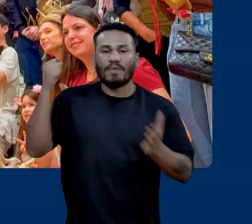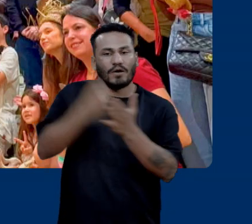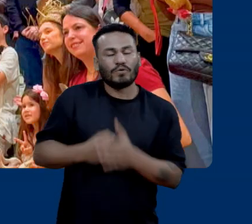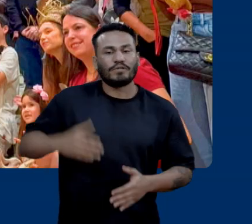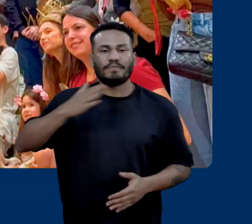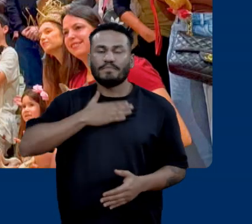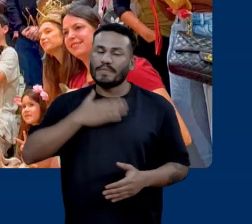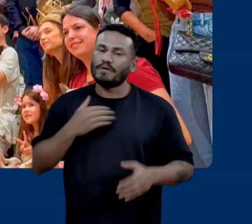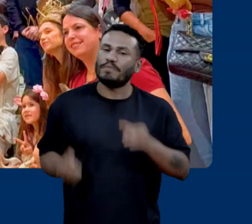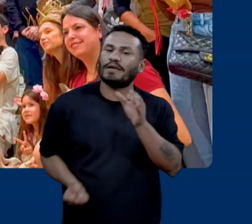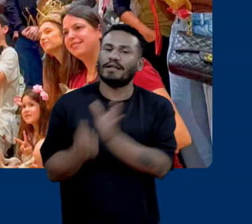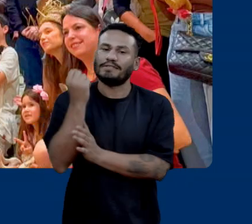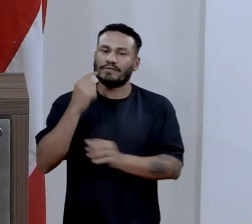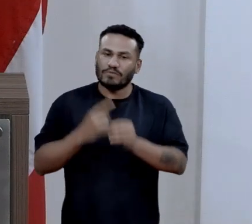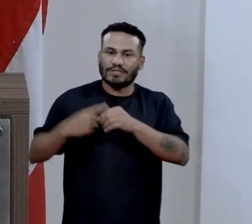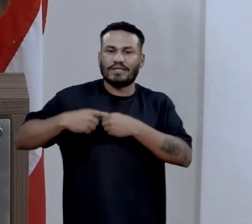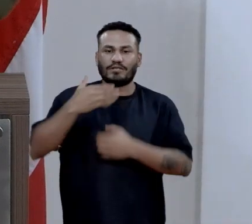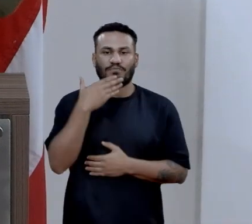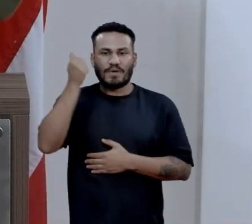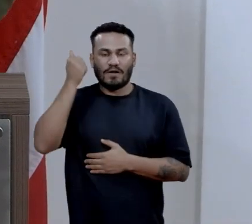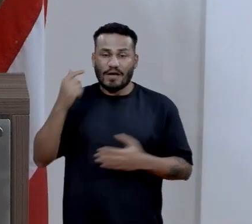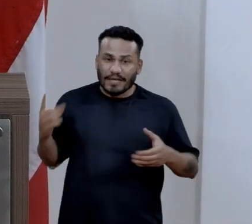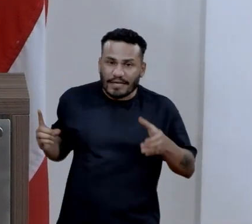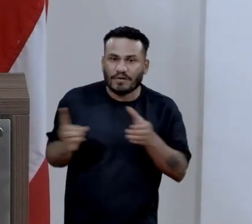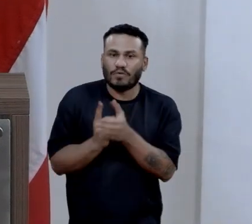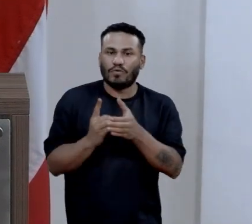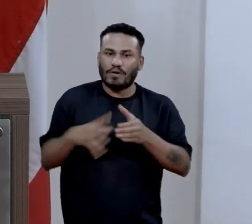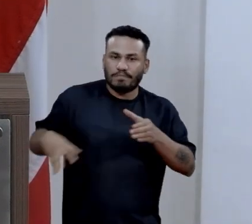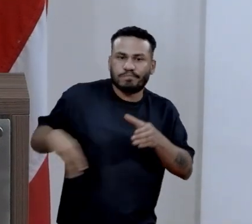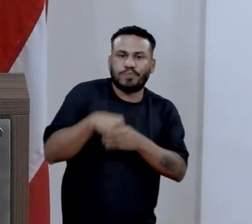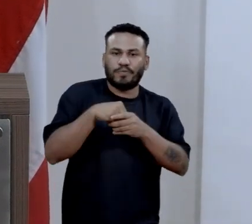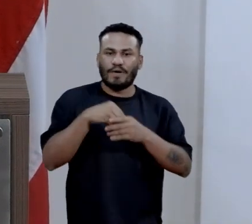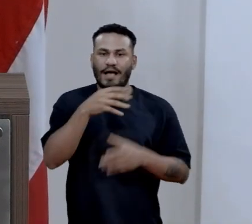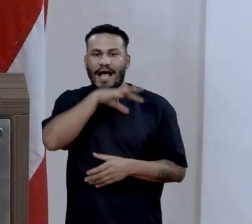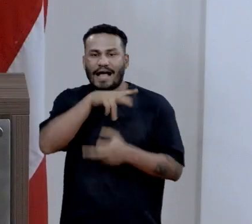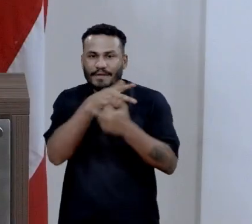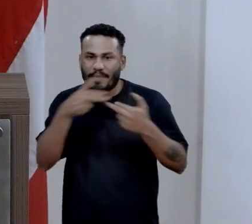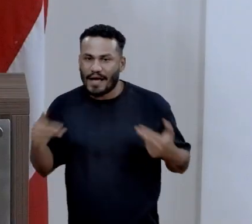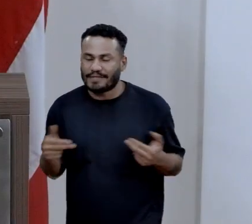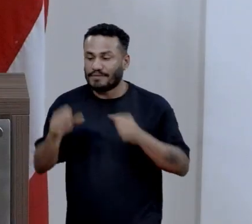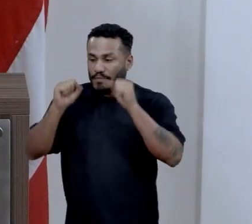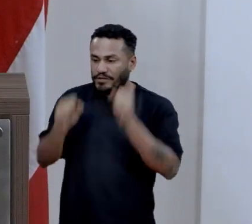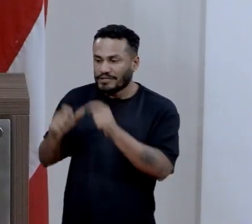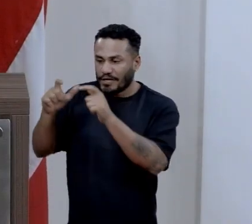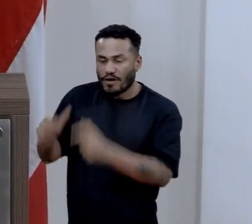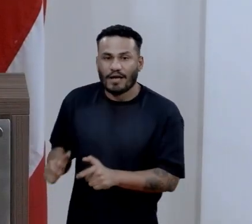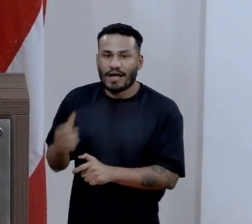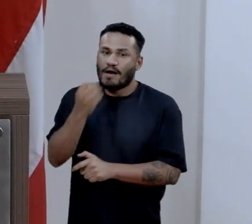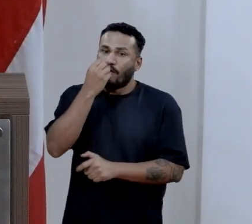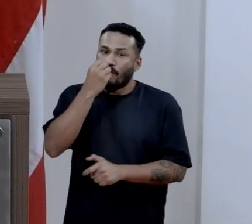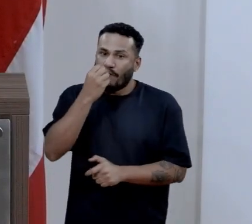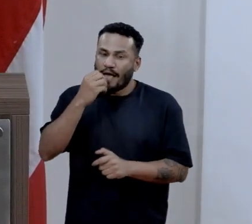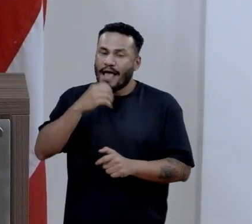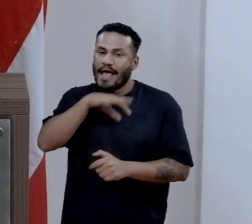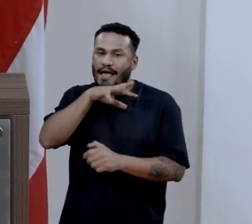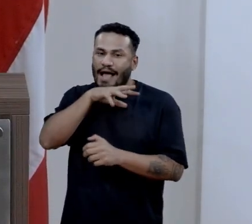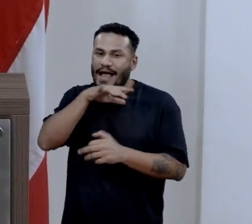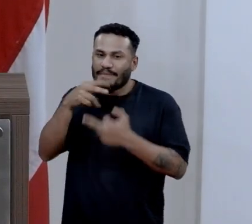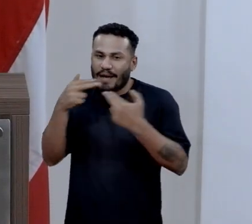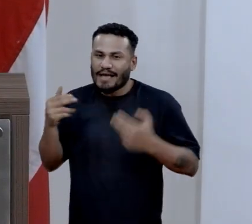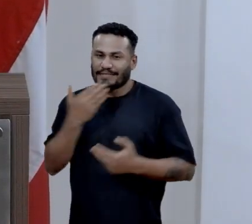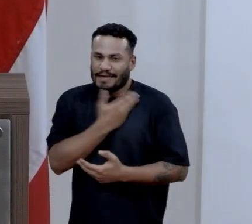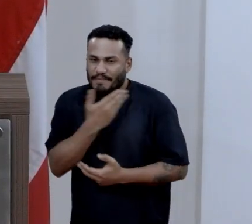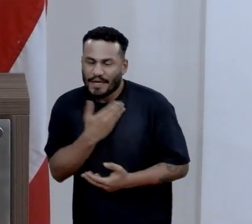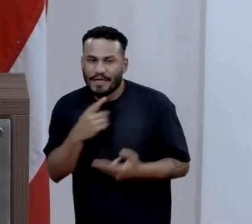minha, a construção de uma cidade melhor, que inclua também os animais, seja em relação aos espaços pet-friendly, que é a lei da nossa autoria, seja em relação